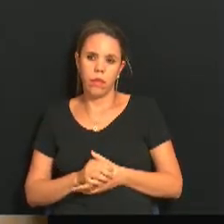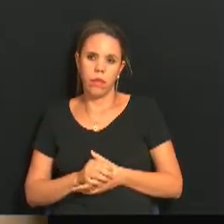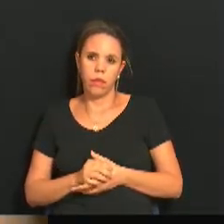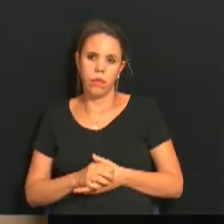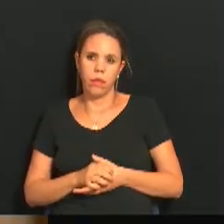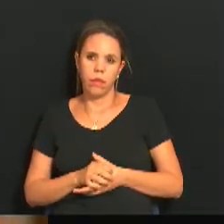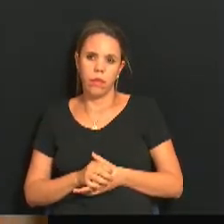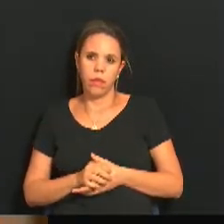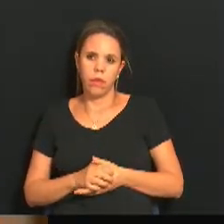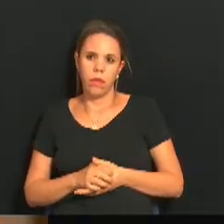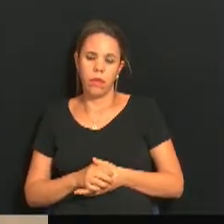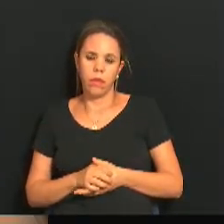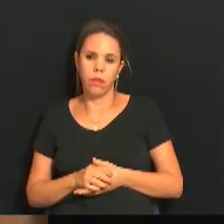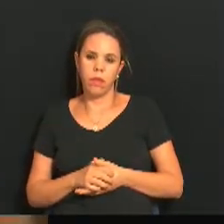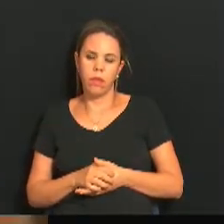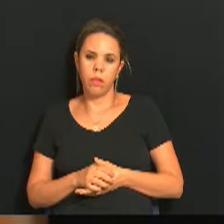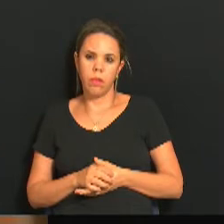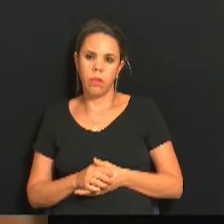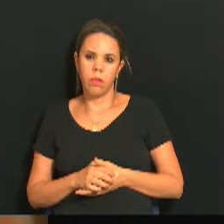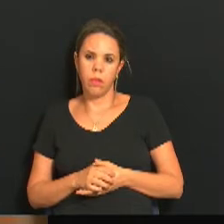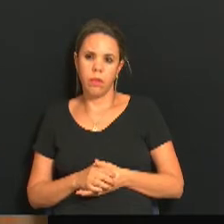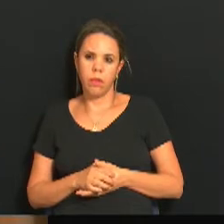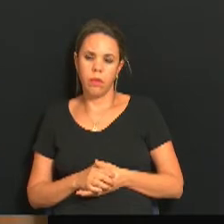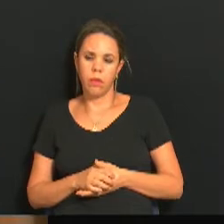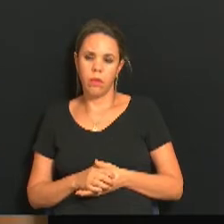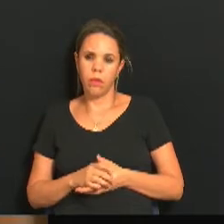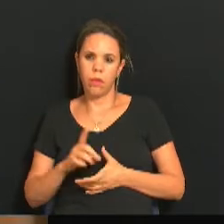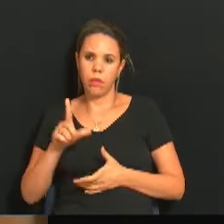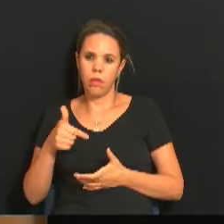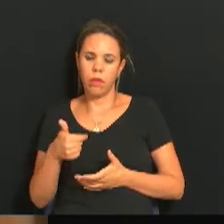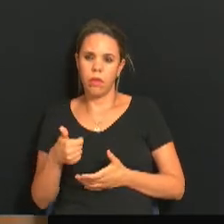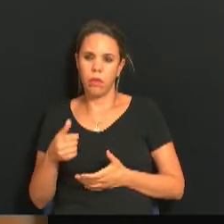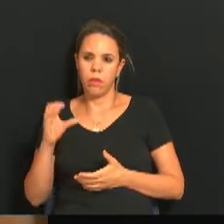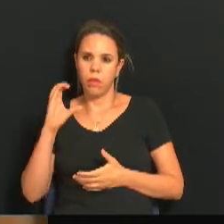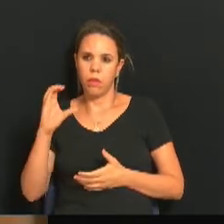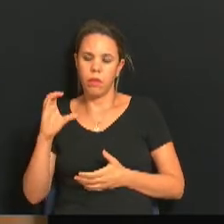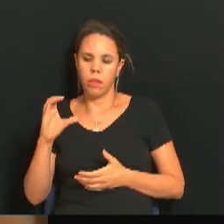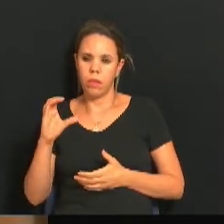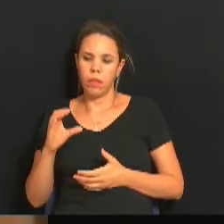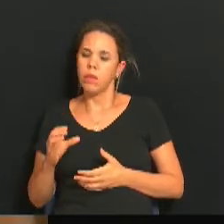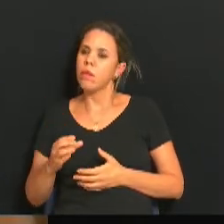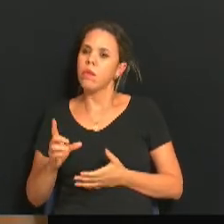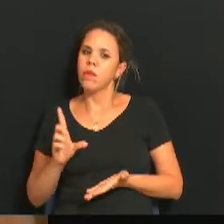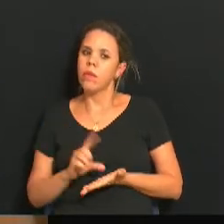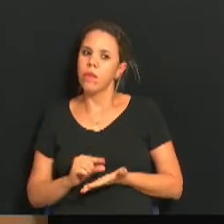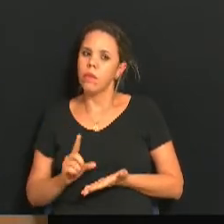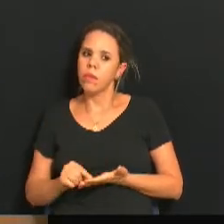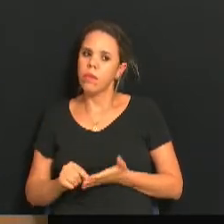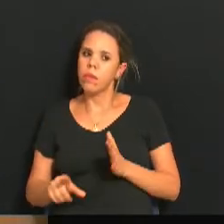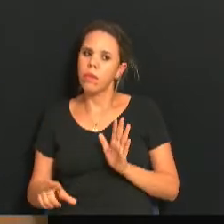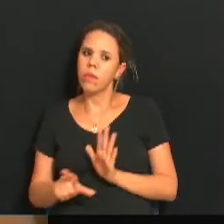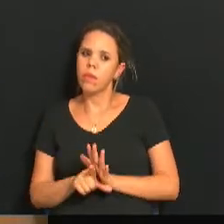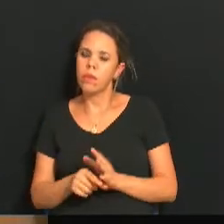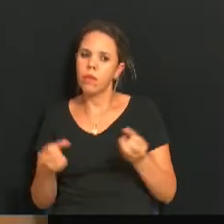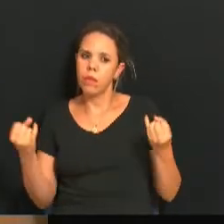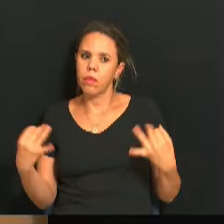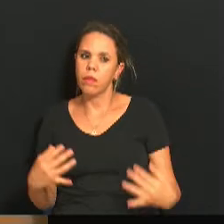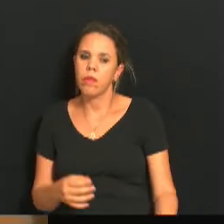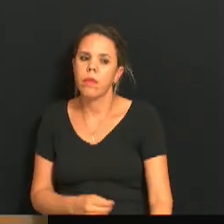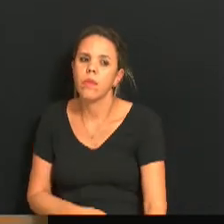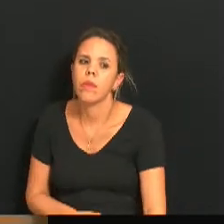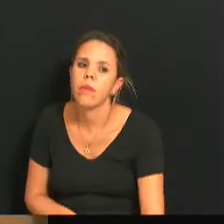relação do tombamento E aí vem logo no item C fala o seguinte que o